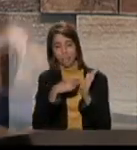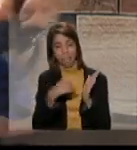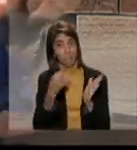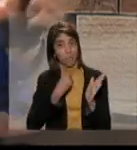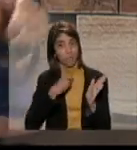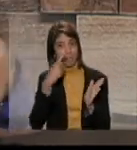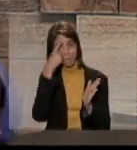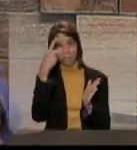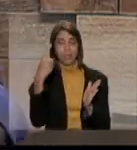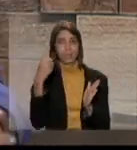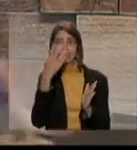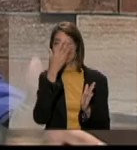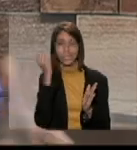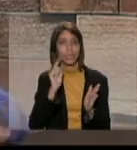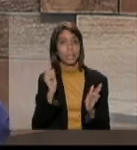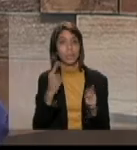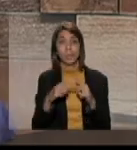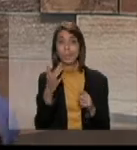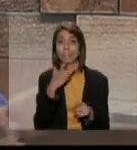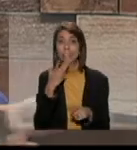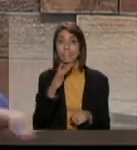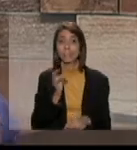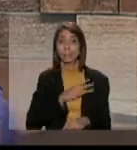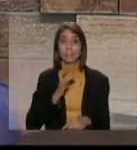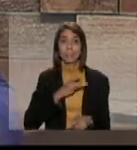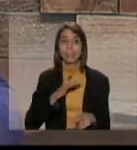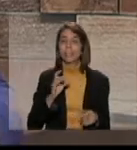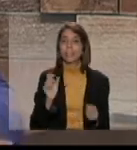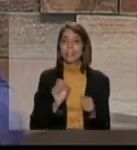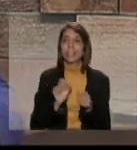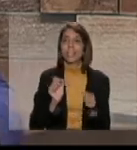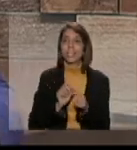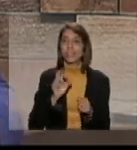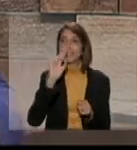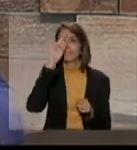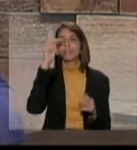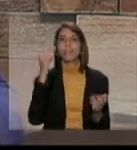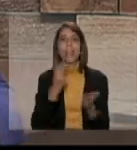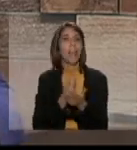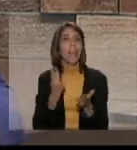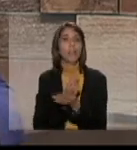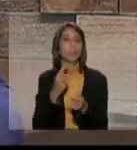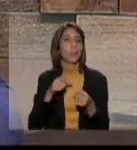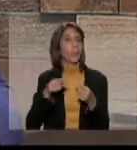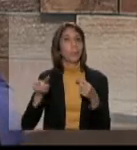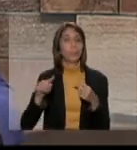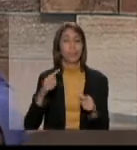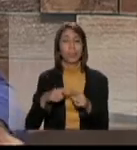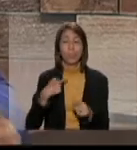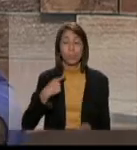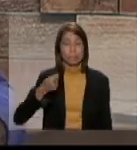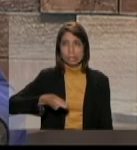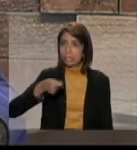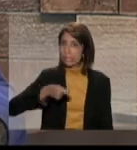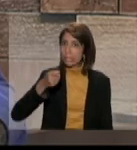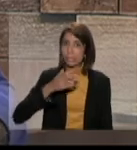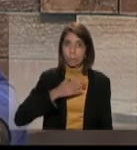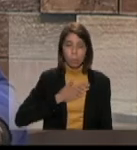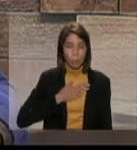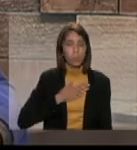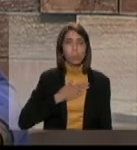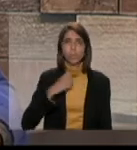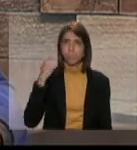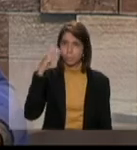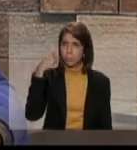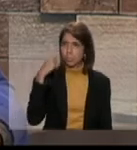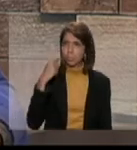entendeu no no texto pra num é um medo que eu tenho é isso é de não fazer uma coisa que eu sou muito rigorosa eu gosto